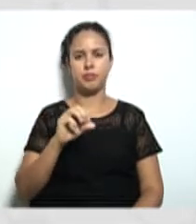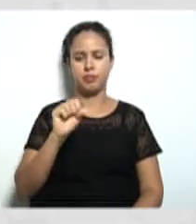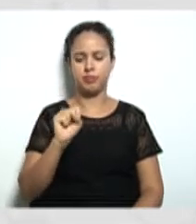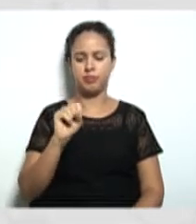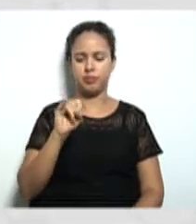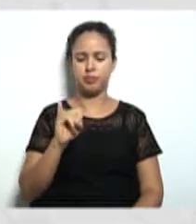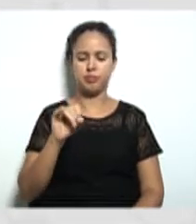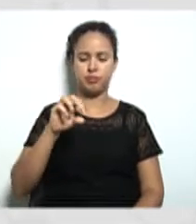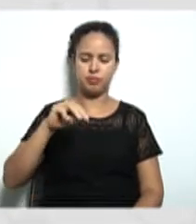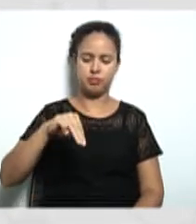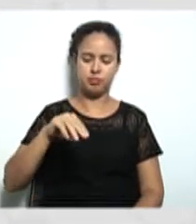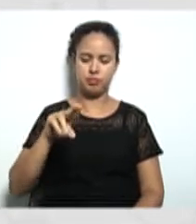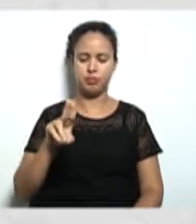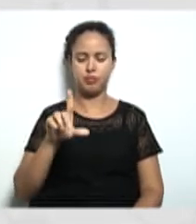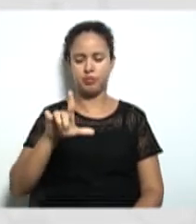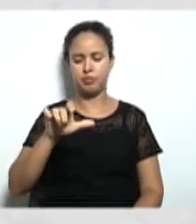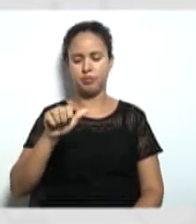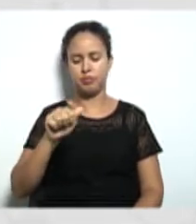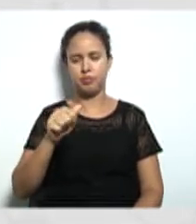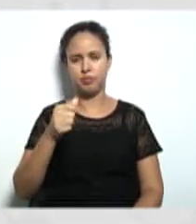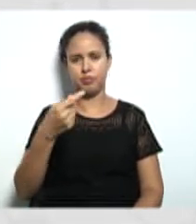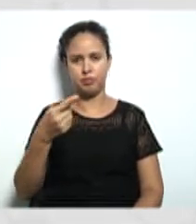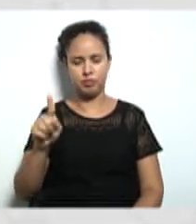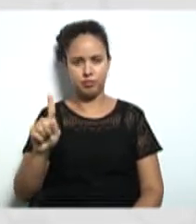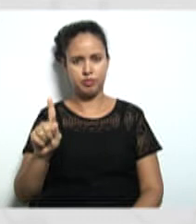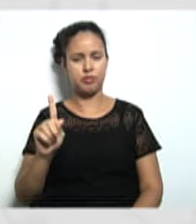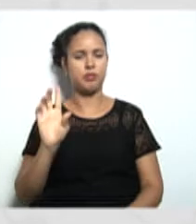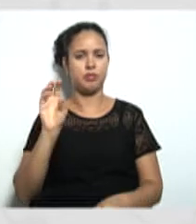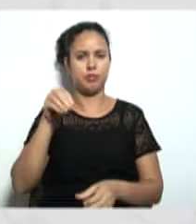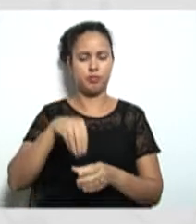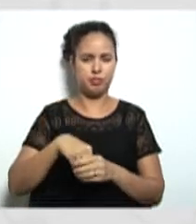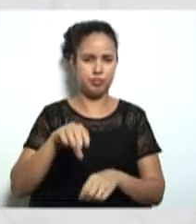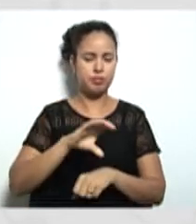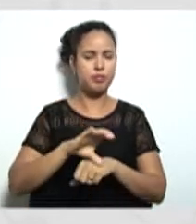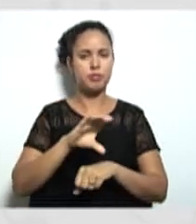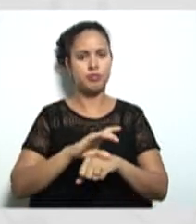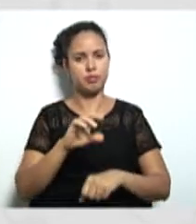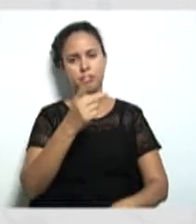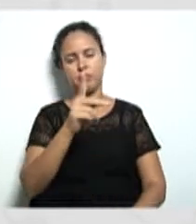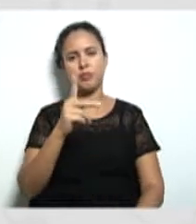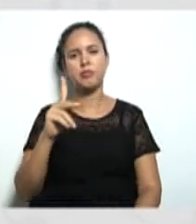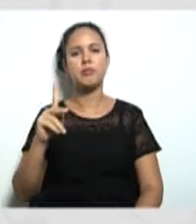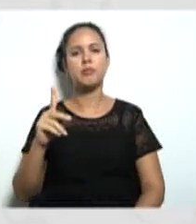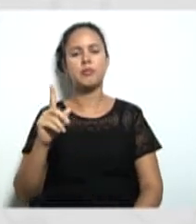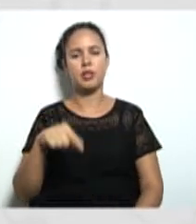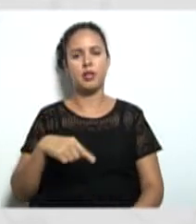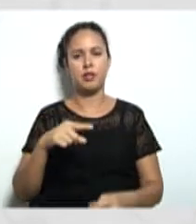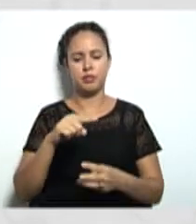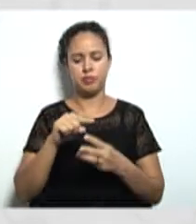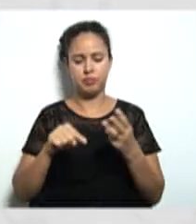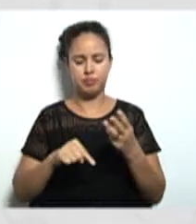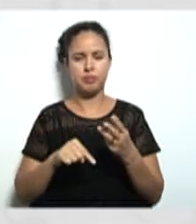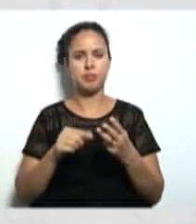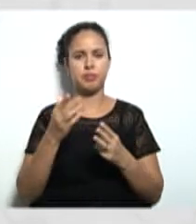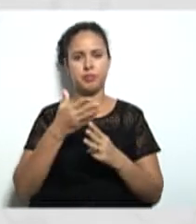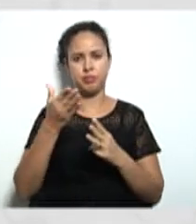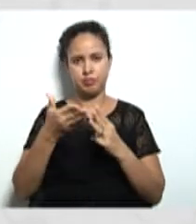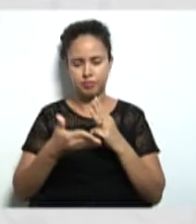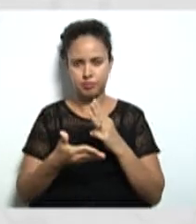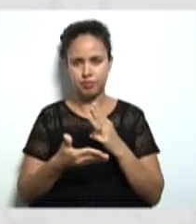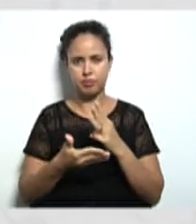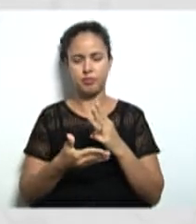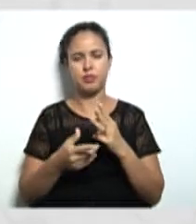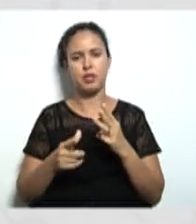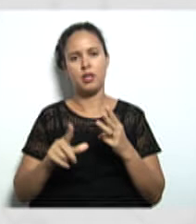no curso de vocês, né? São 3 etapas que vocês vão realizar durante os módulos do curso. Vocês